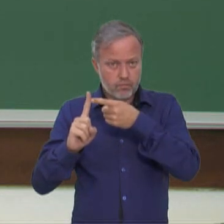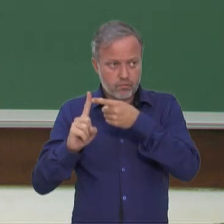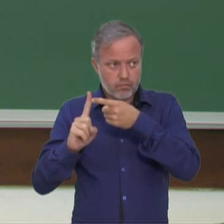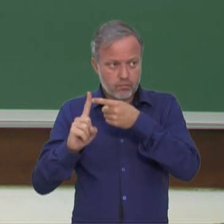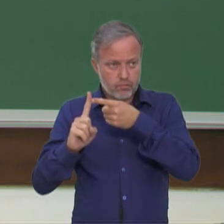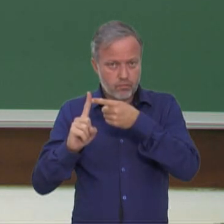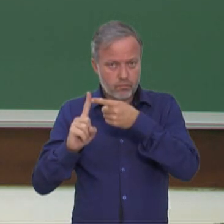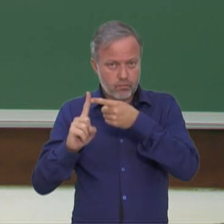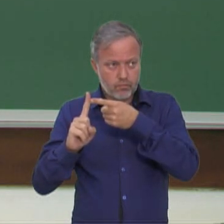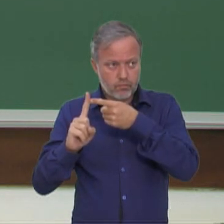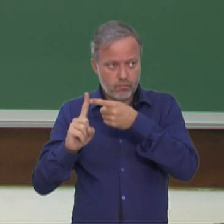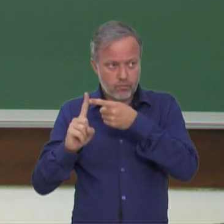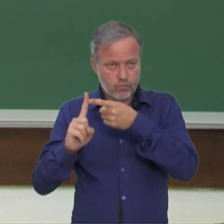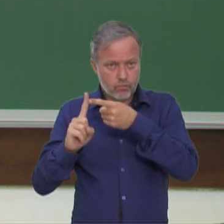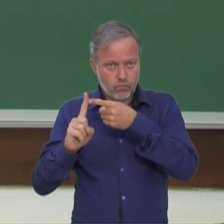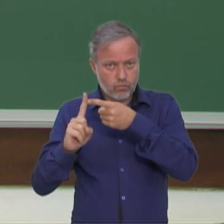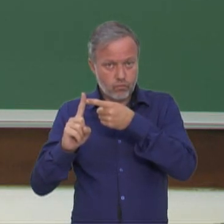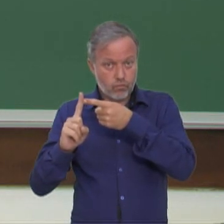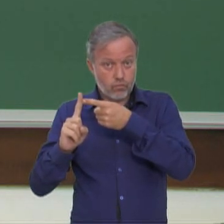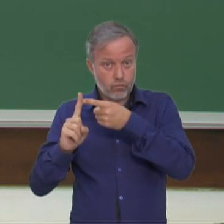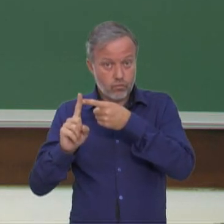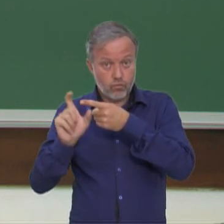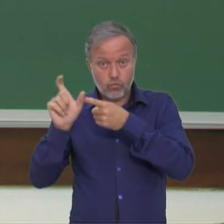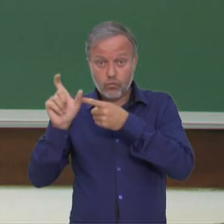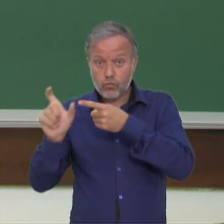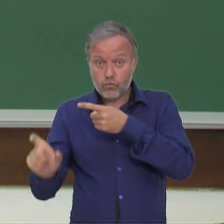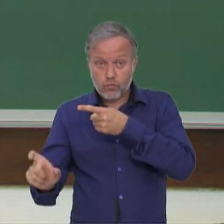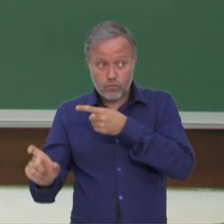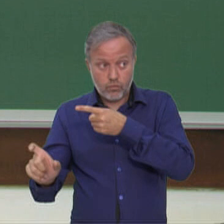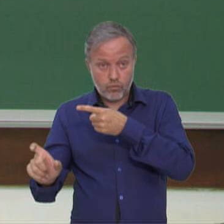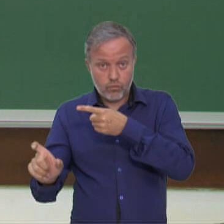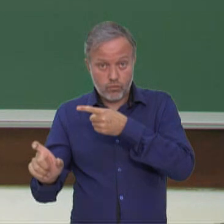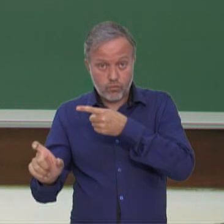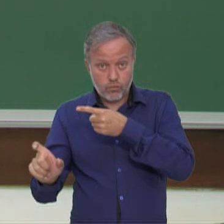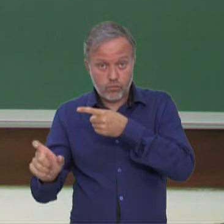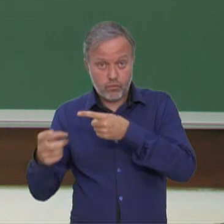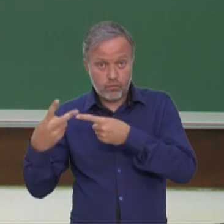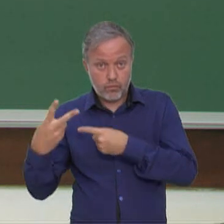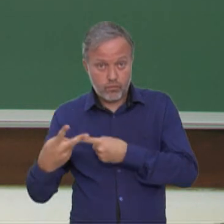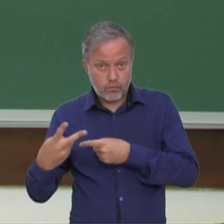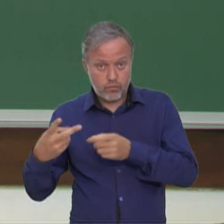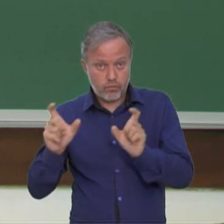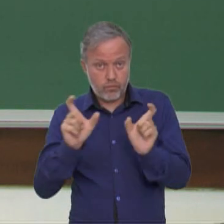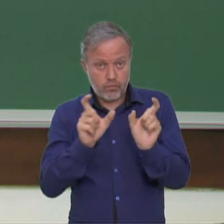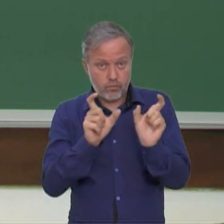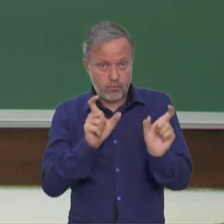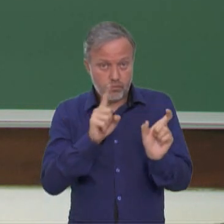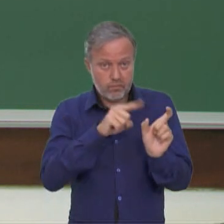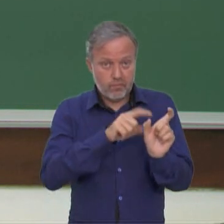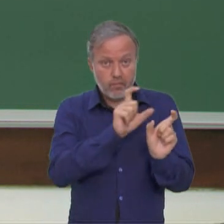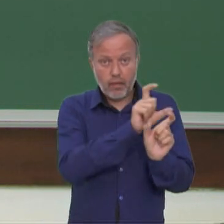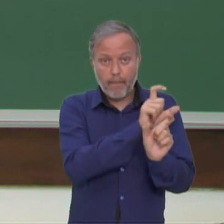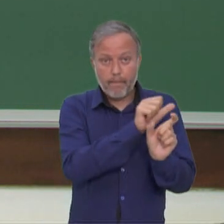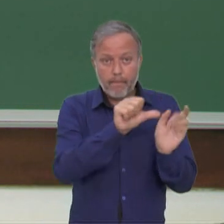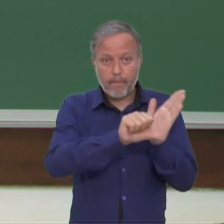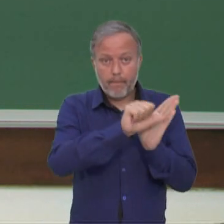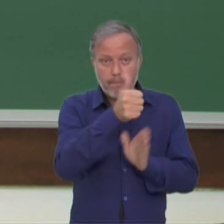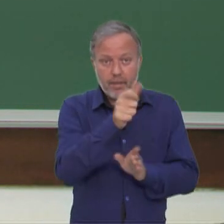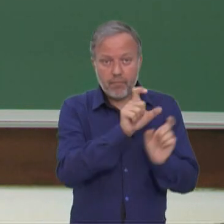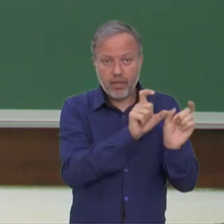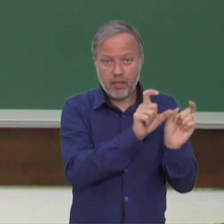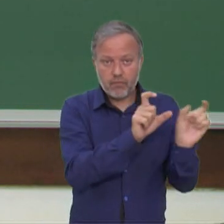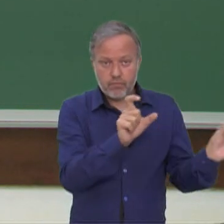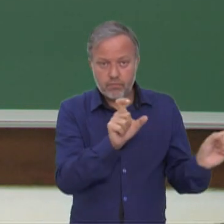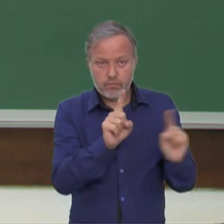na subjetiva, o sujeito está na segunda oração, explícito, tá? Na objetiva direta,